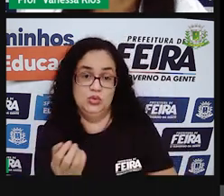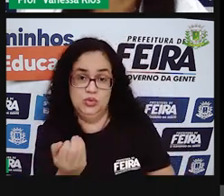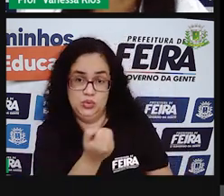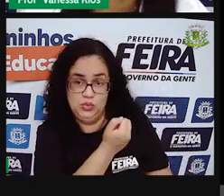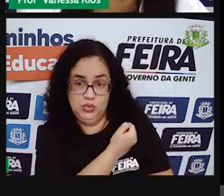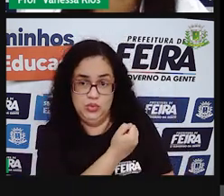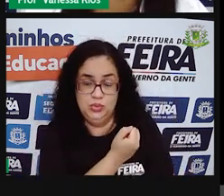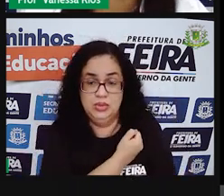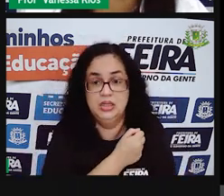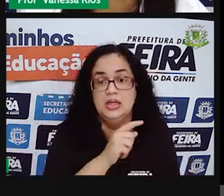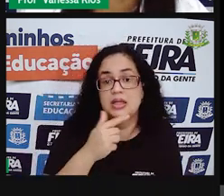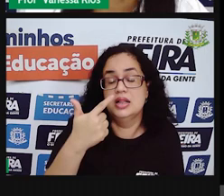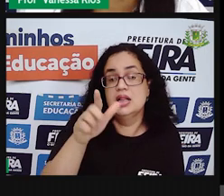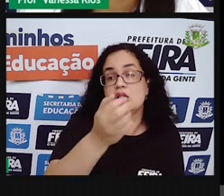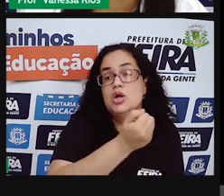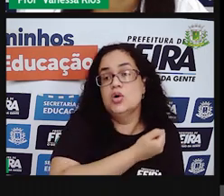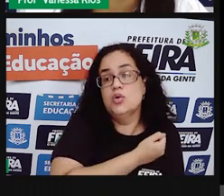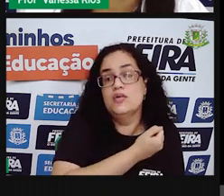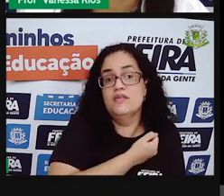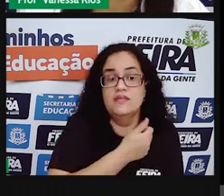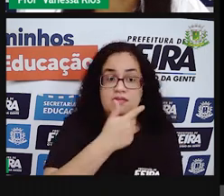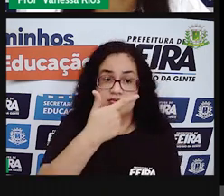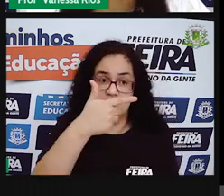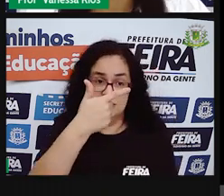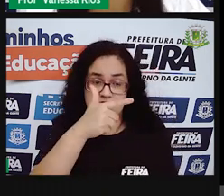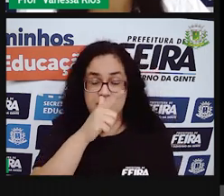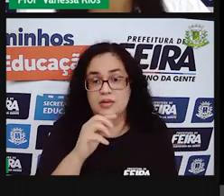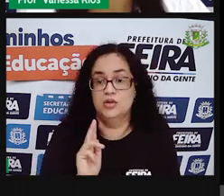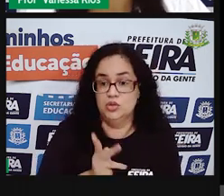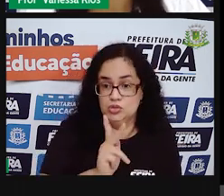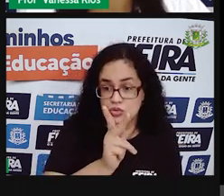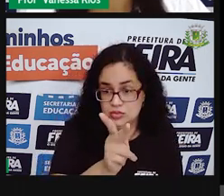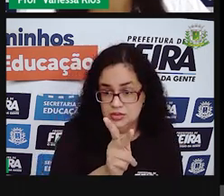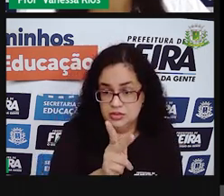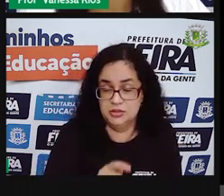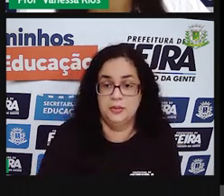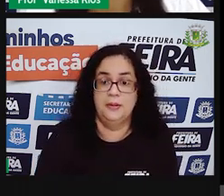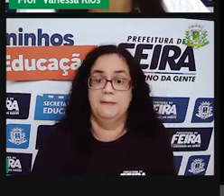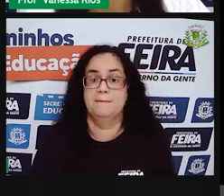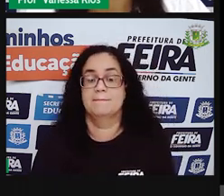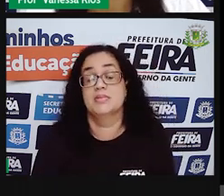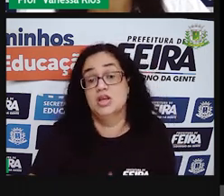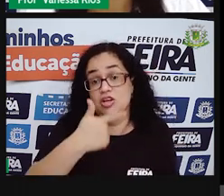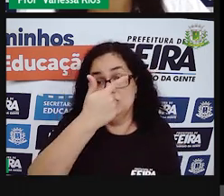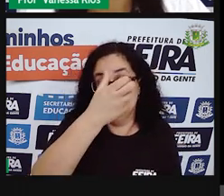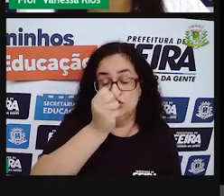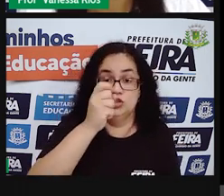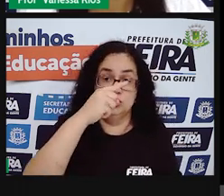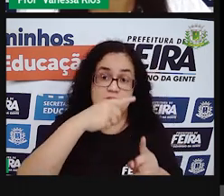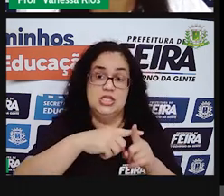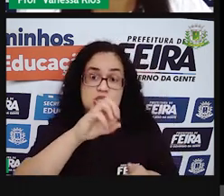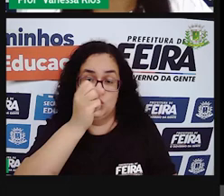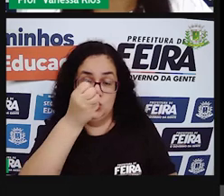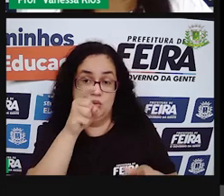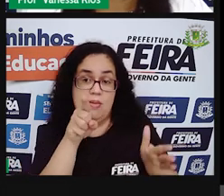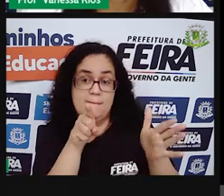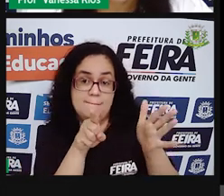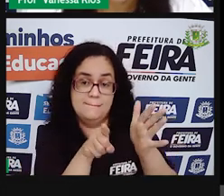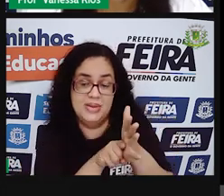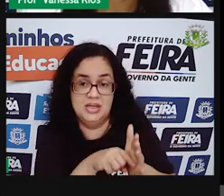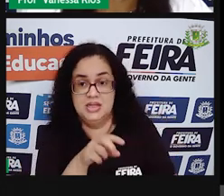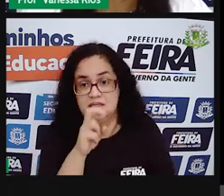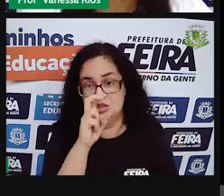número. E esse próximo número serve para dar continuidade. 28 mais